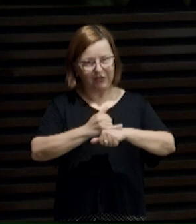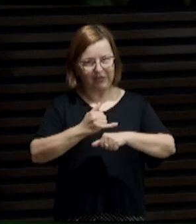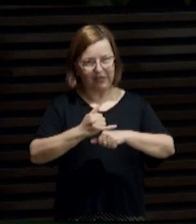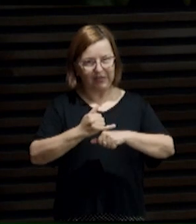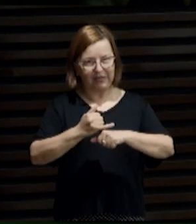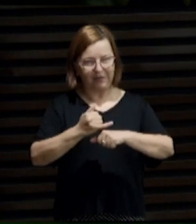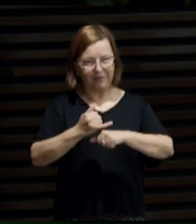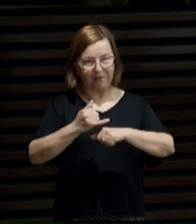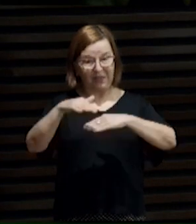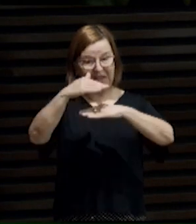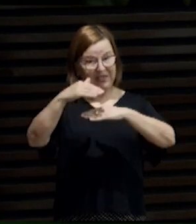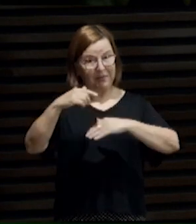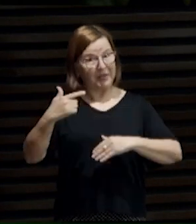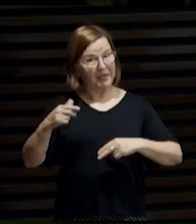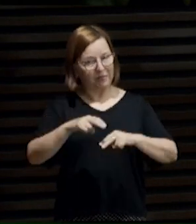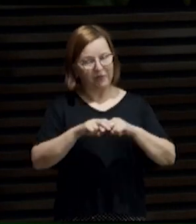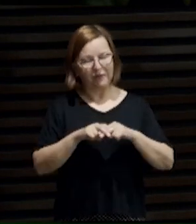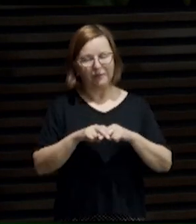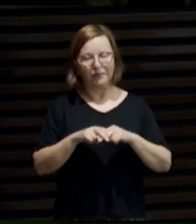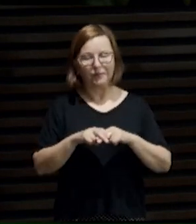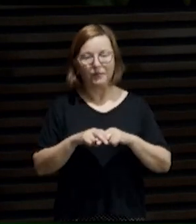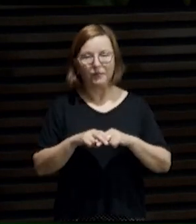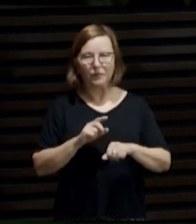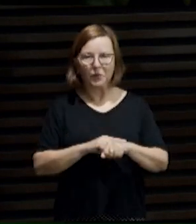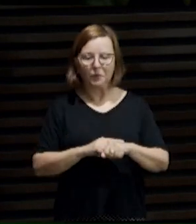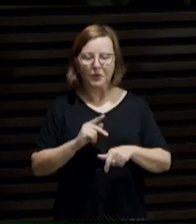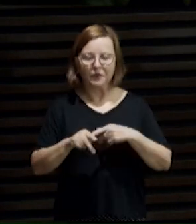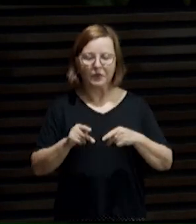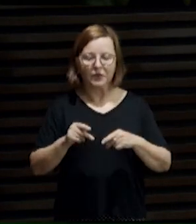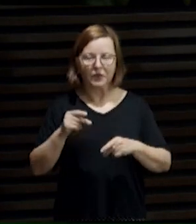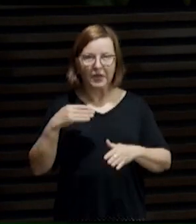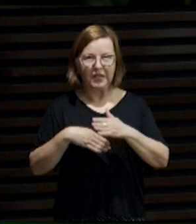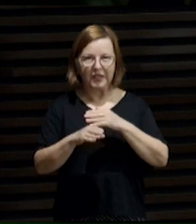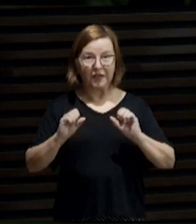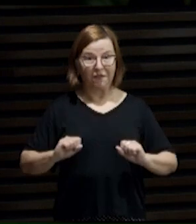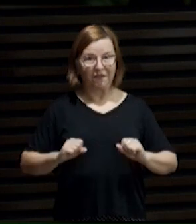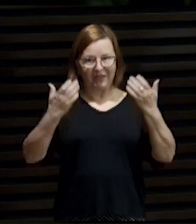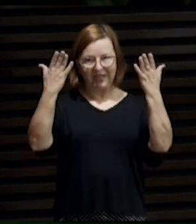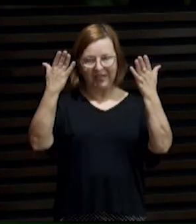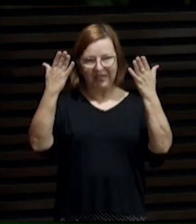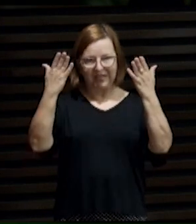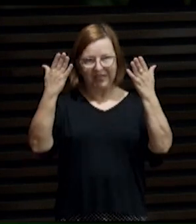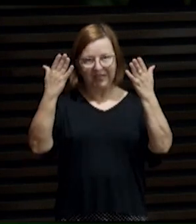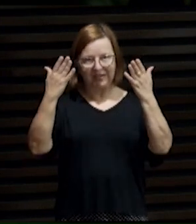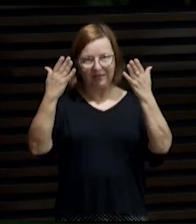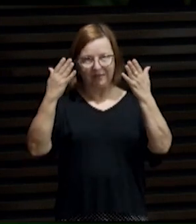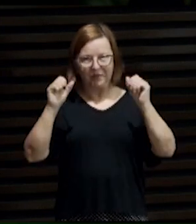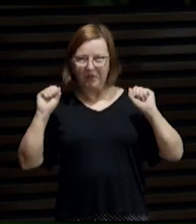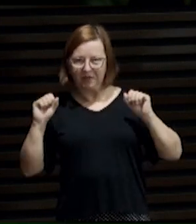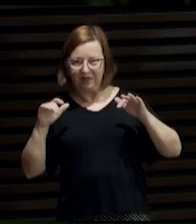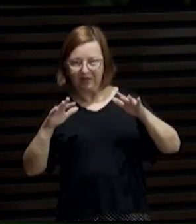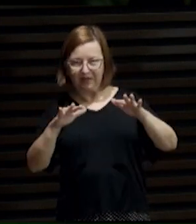motivo. Quando eles subiam para a festa, eles subiam para poderem ver a morte